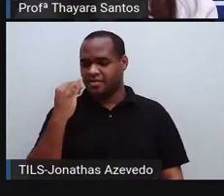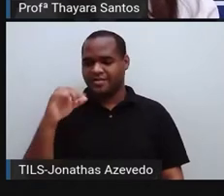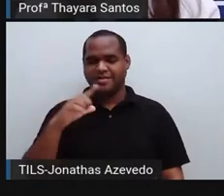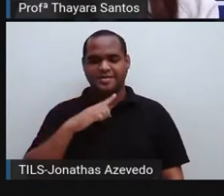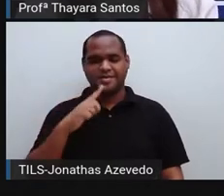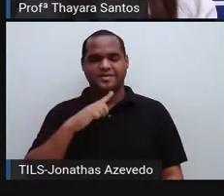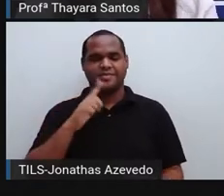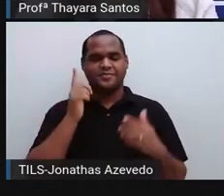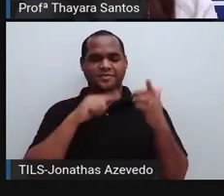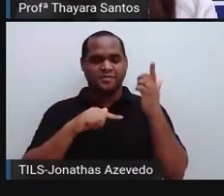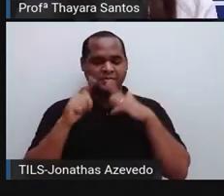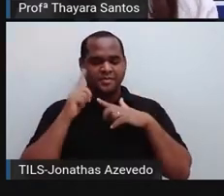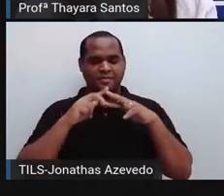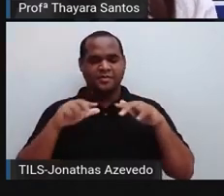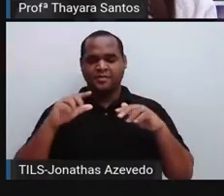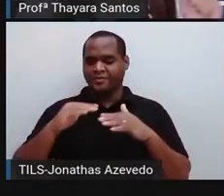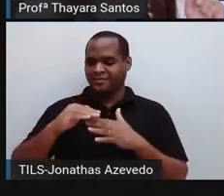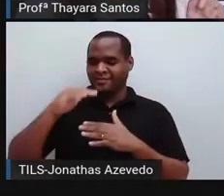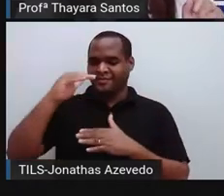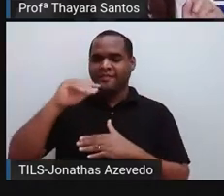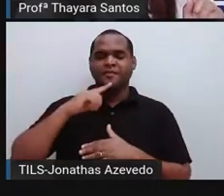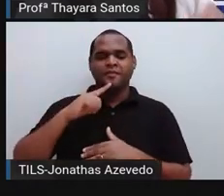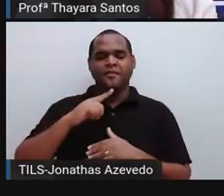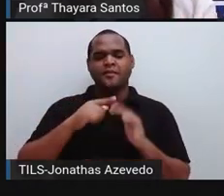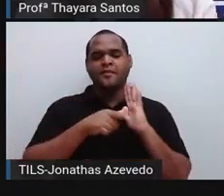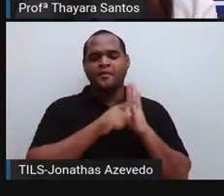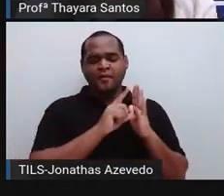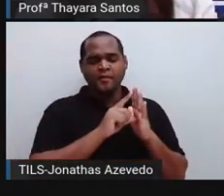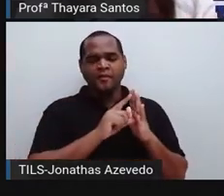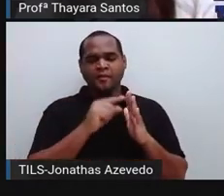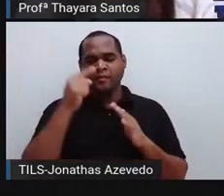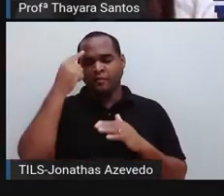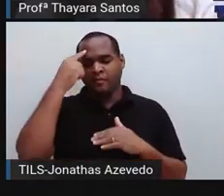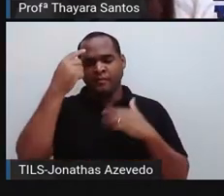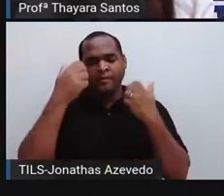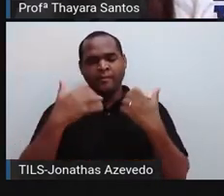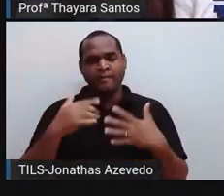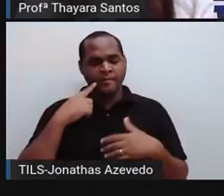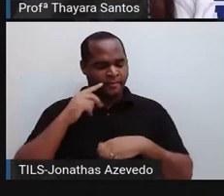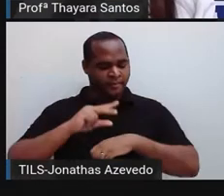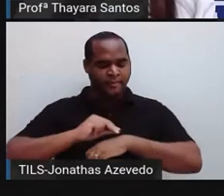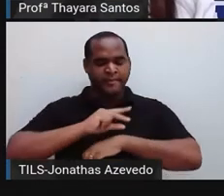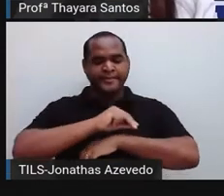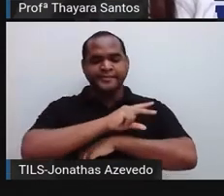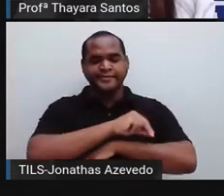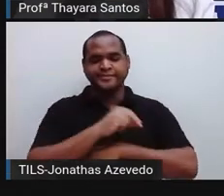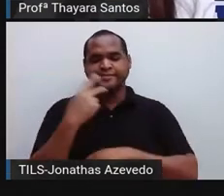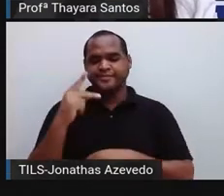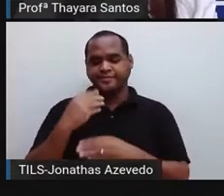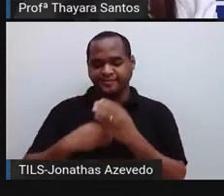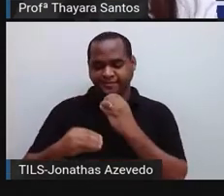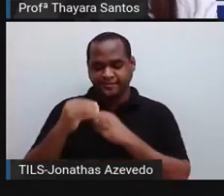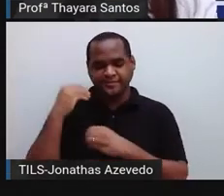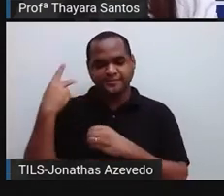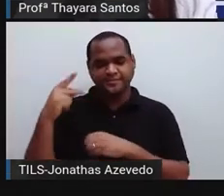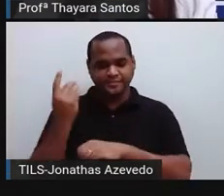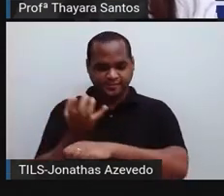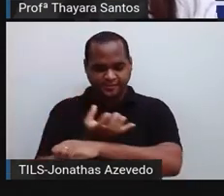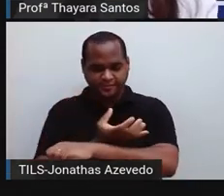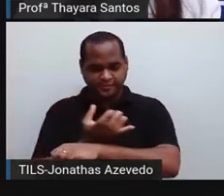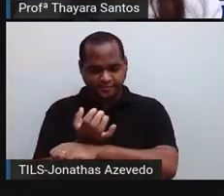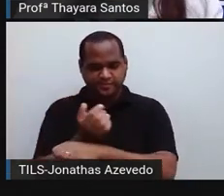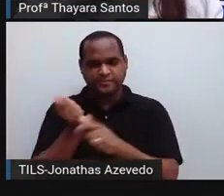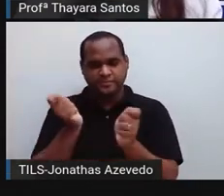anterior, da energia e da matéria do nível anterior. Isso quer dizer que quando o gafanhoto vai lá e se alimenta da grama, ele consegue